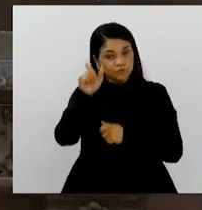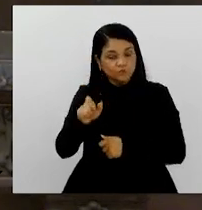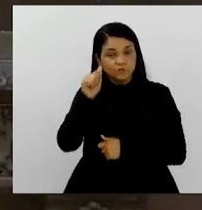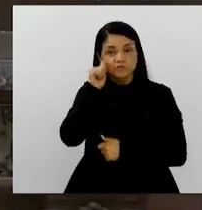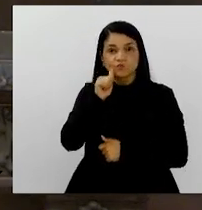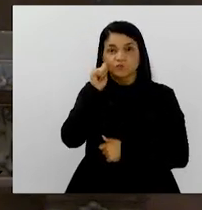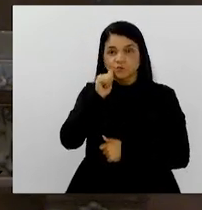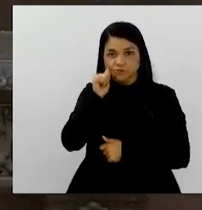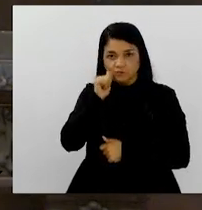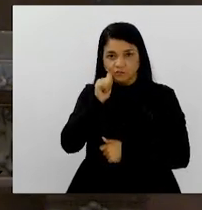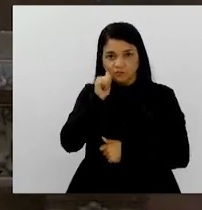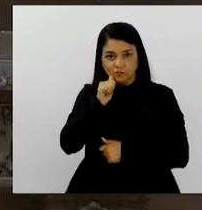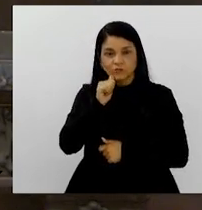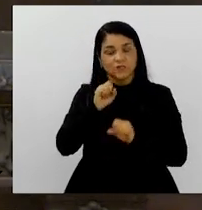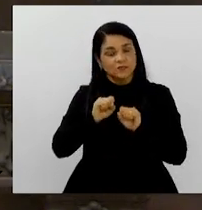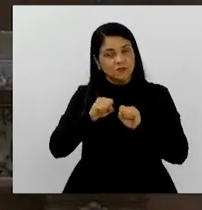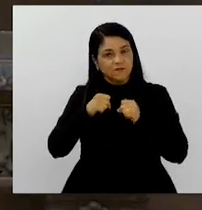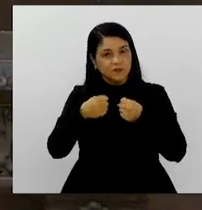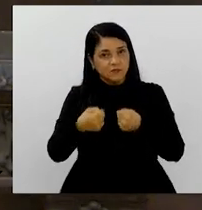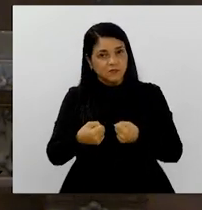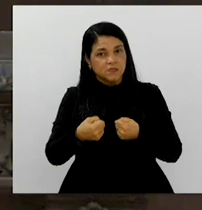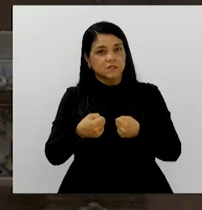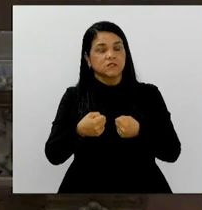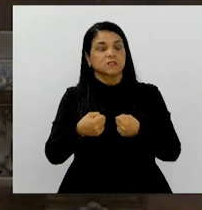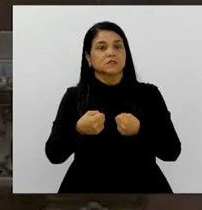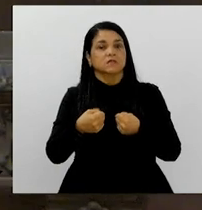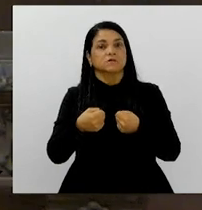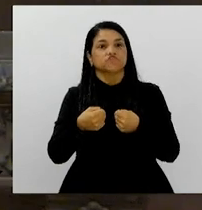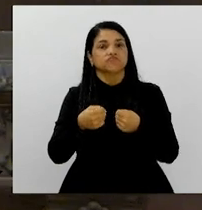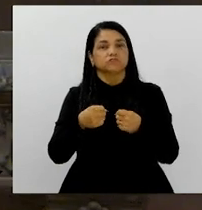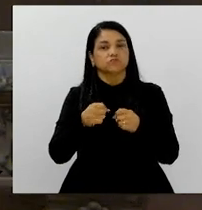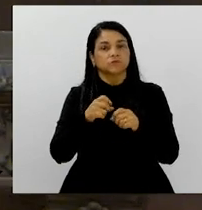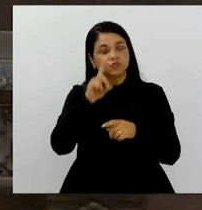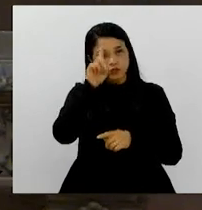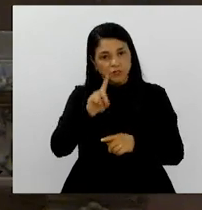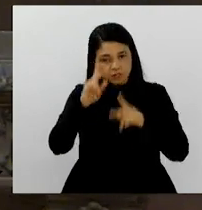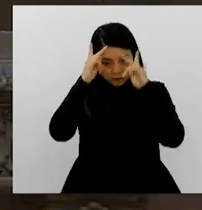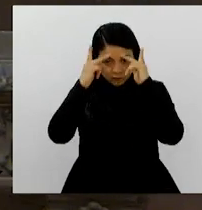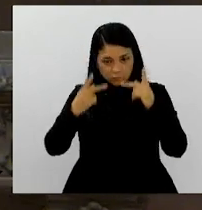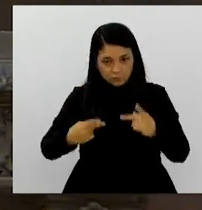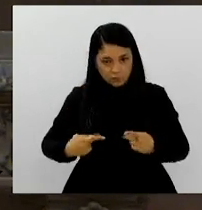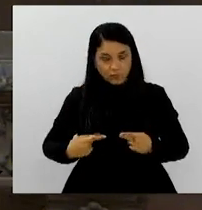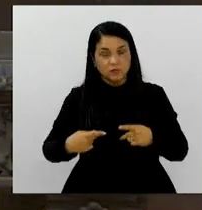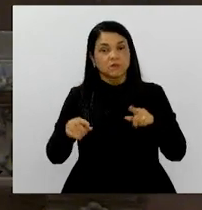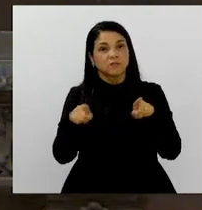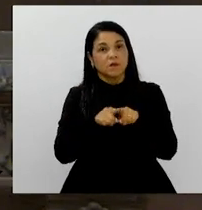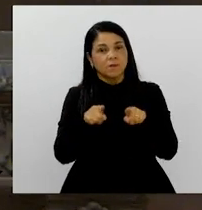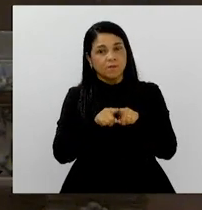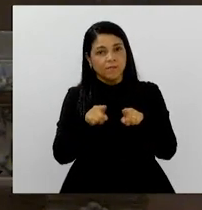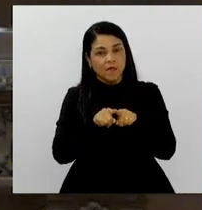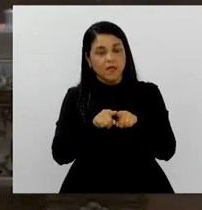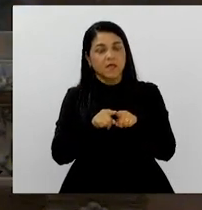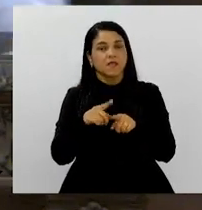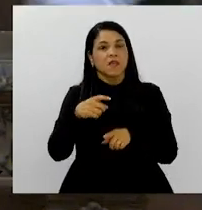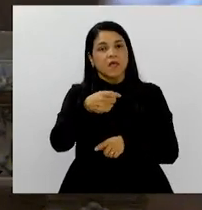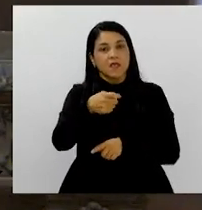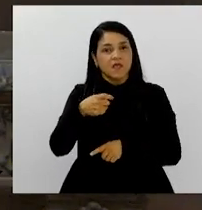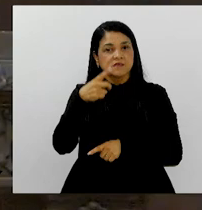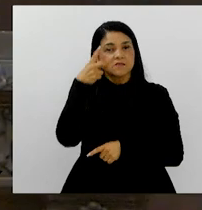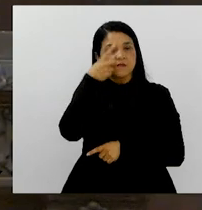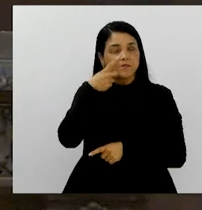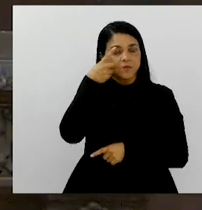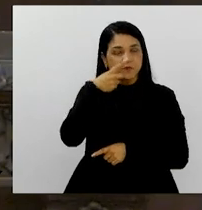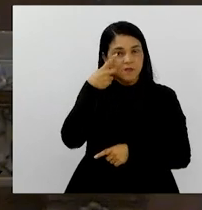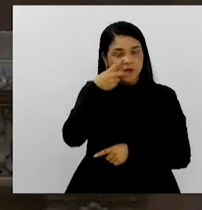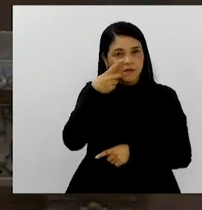feminista, uma defensora dos direitos humanos, uma legisladora, uma ex-deputada estadual,